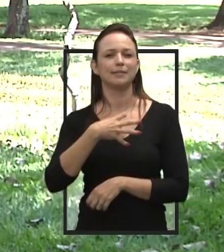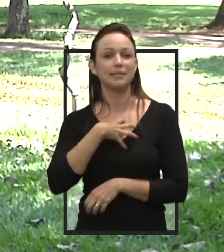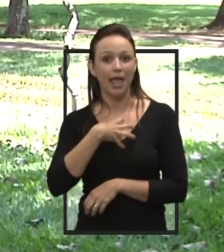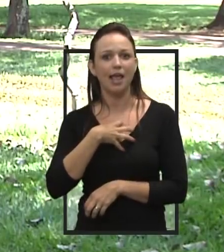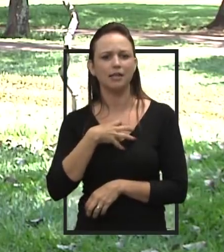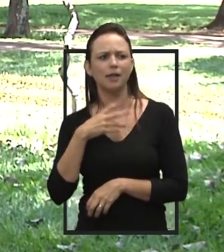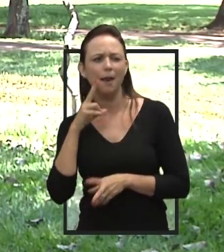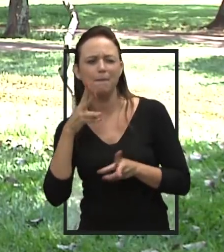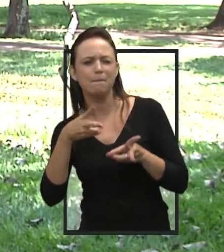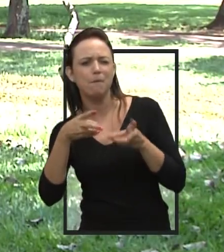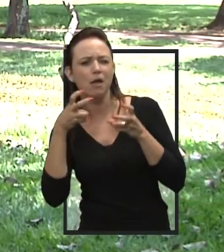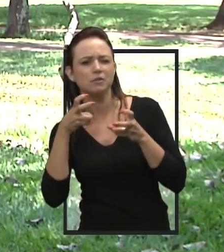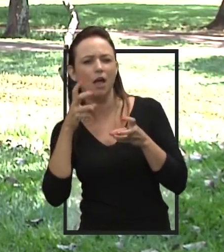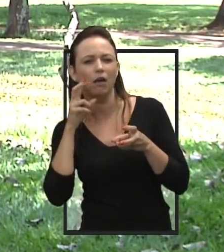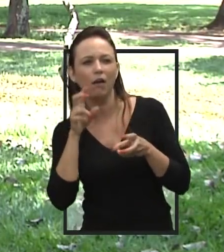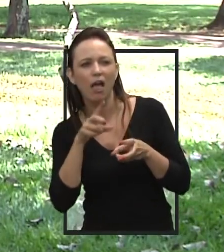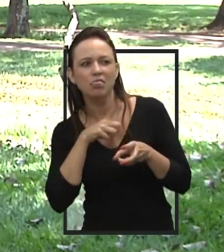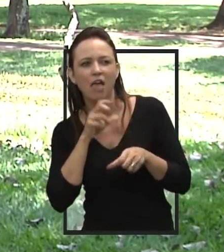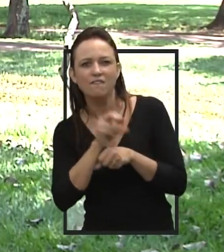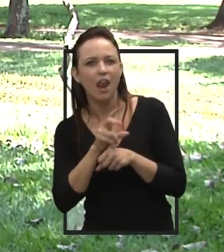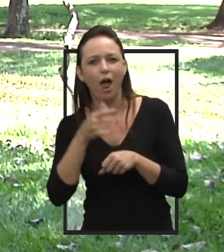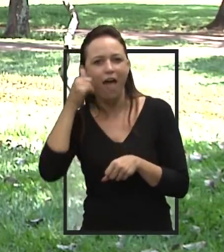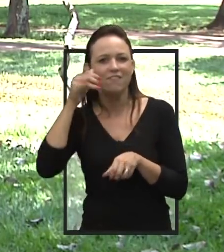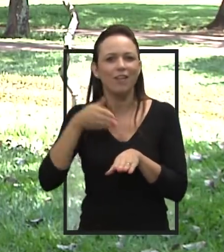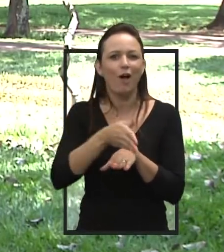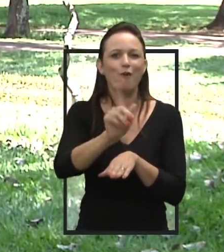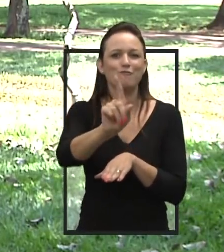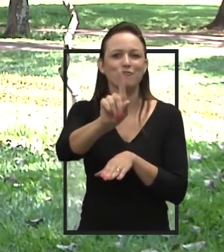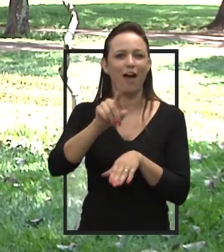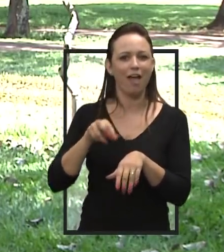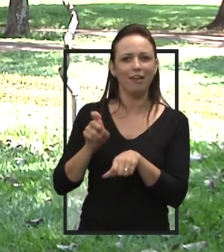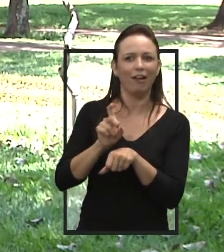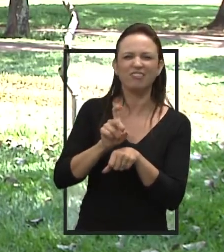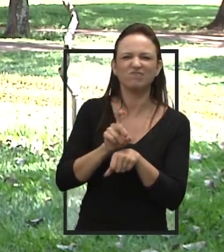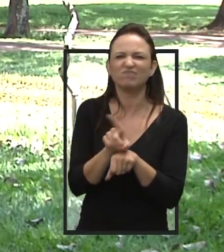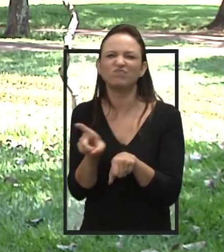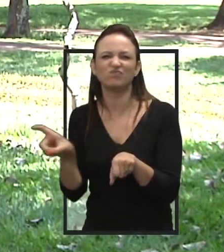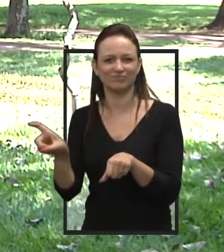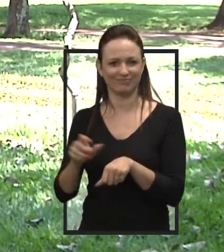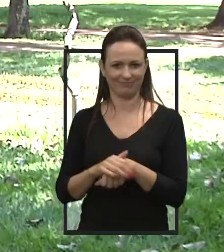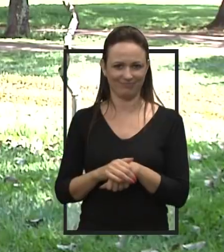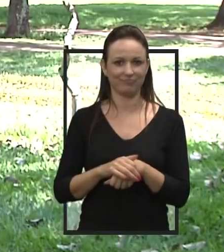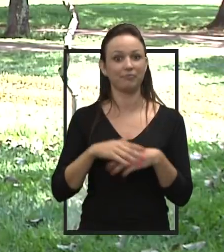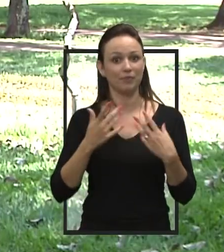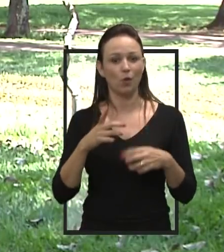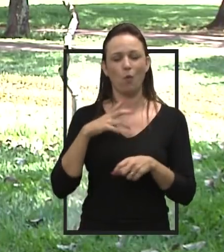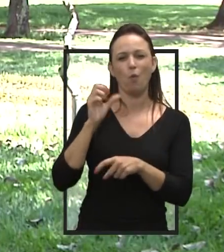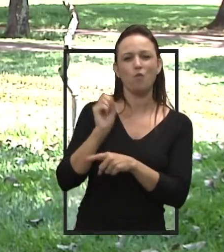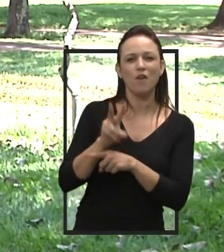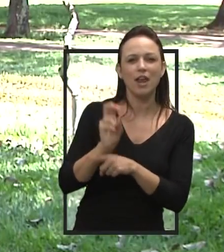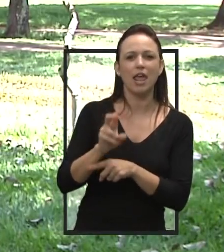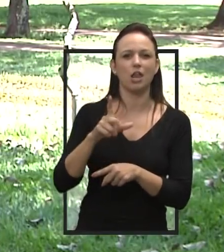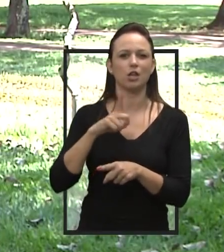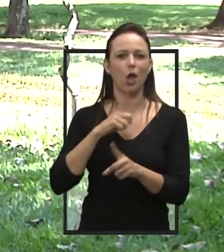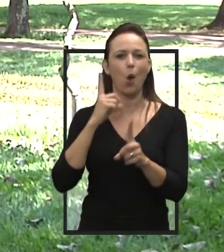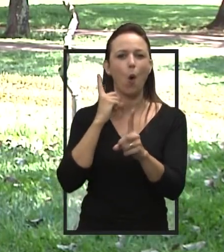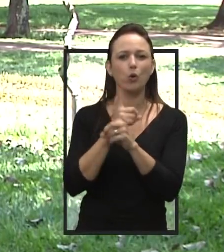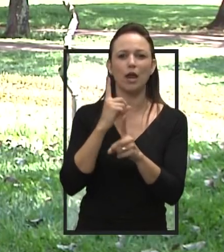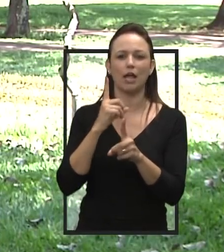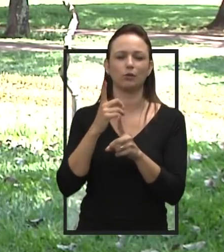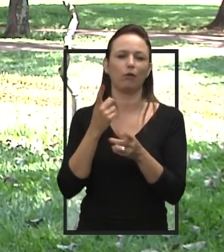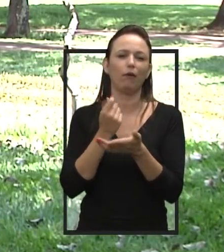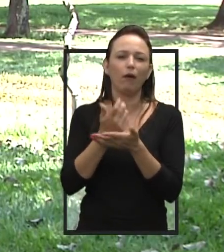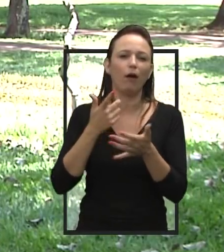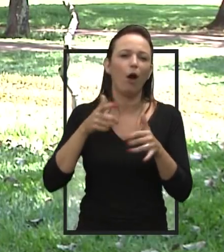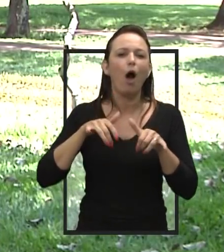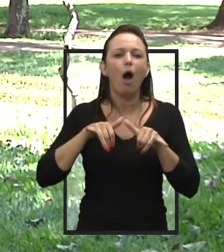a presença do veneno, ele vai evitar passar lá enquanto o veneno estiver muito forte. A maioria dos venenos encontrados no mercado